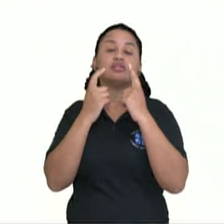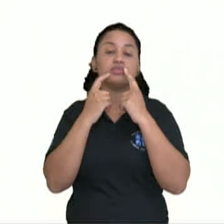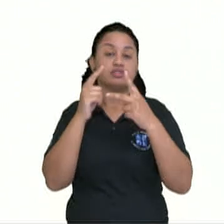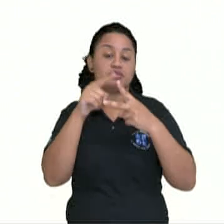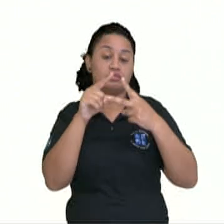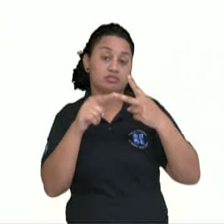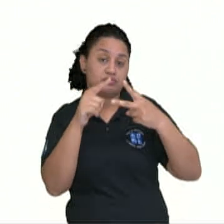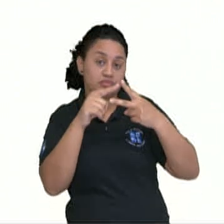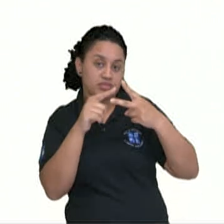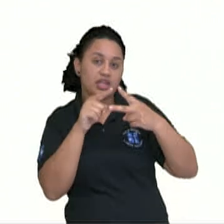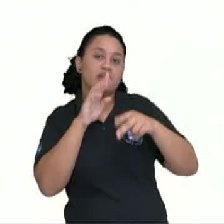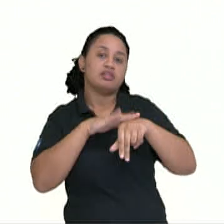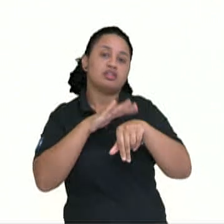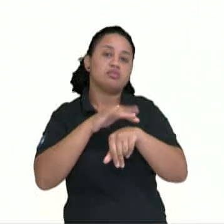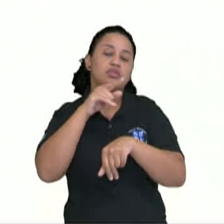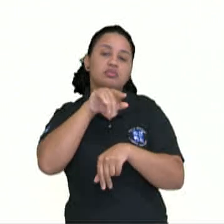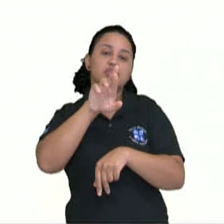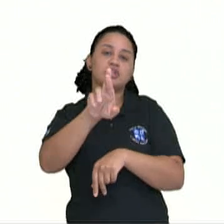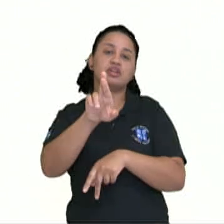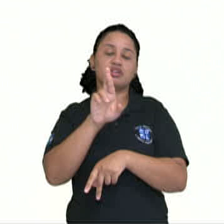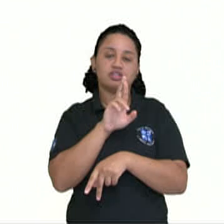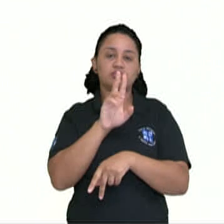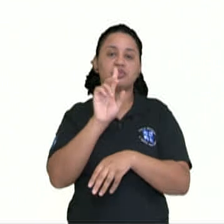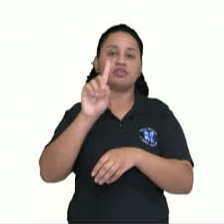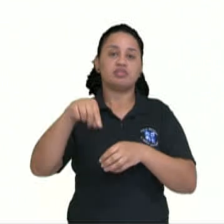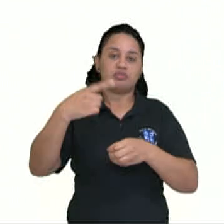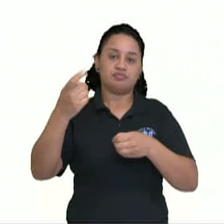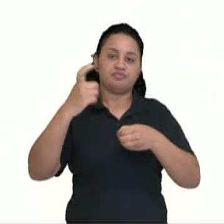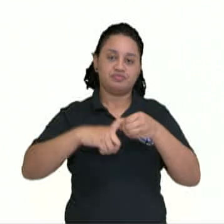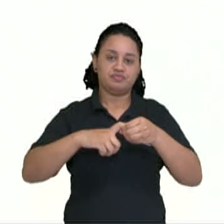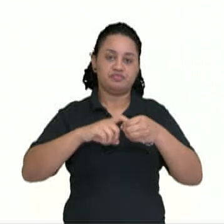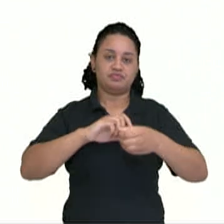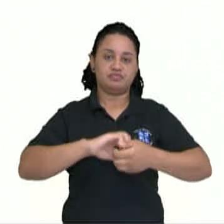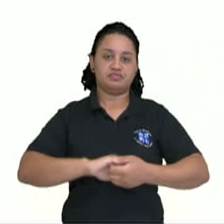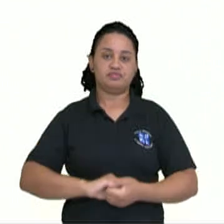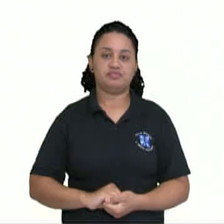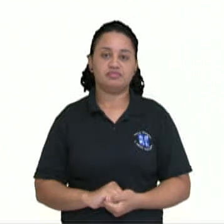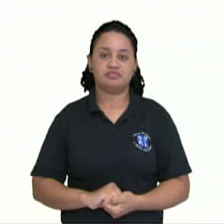reclamações. Vai ter um tempo para resolver essa atividade e a gente já volta.